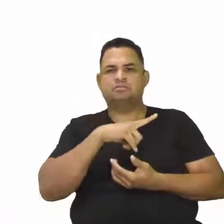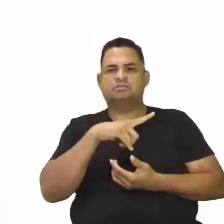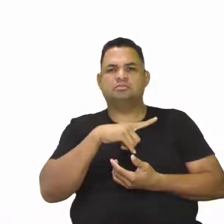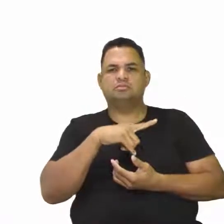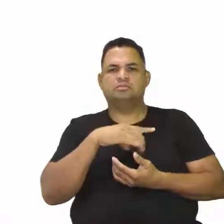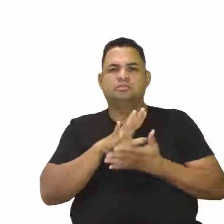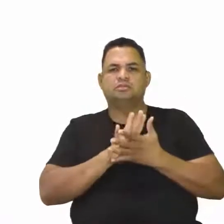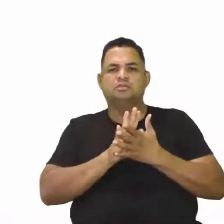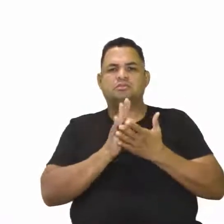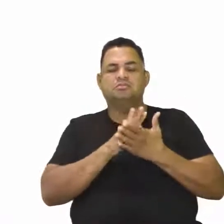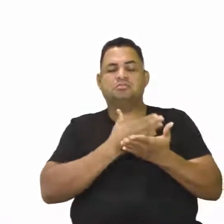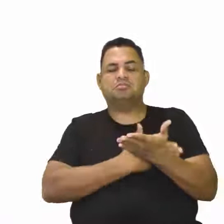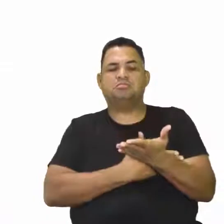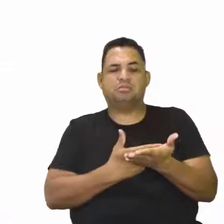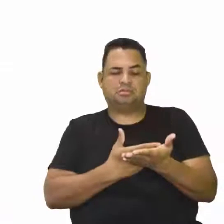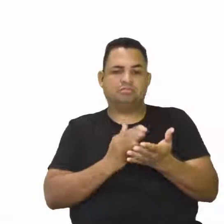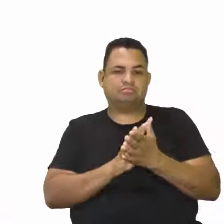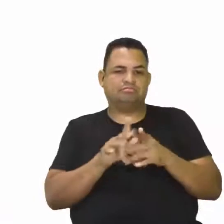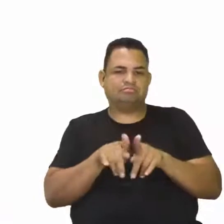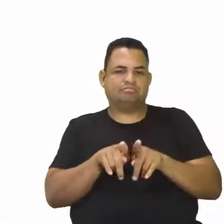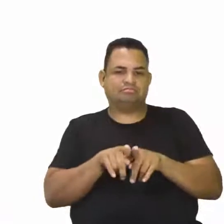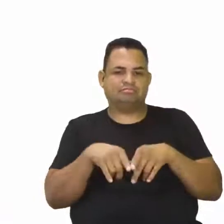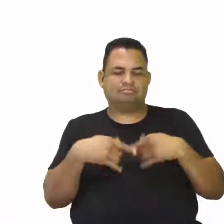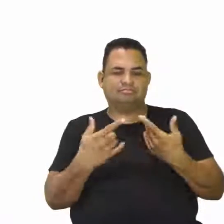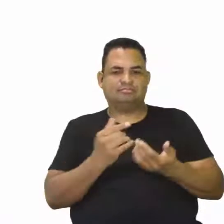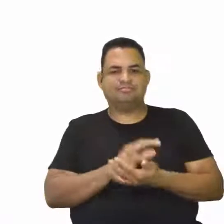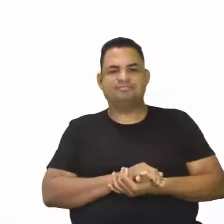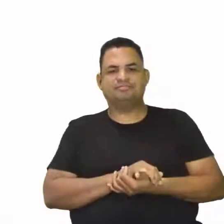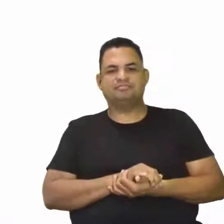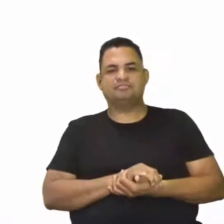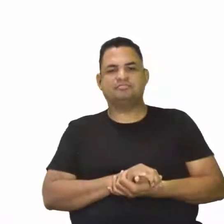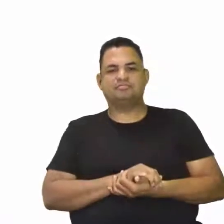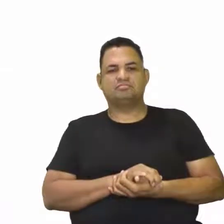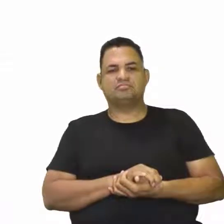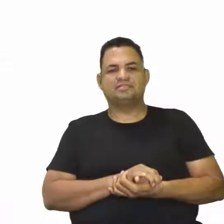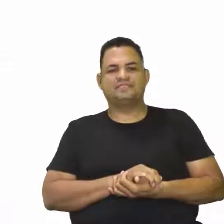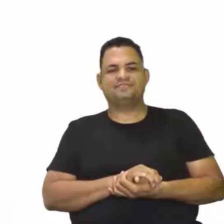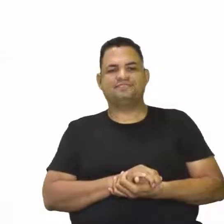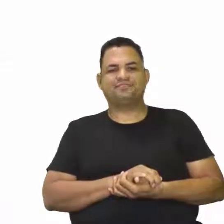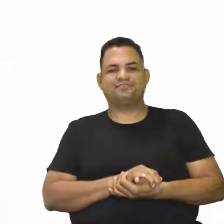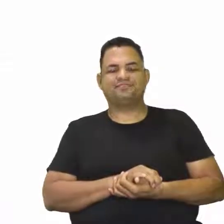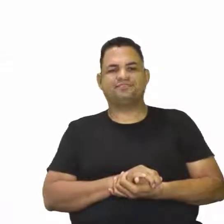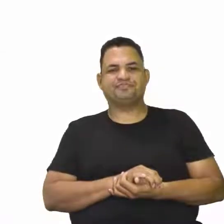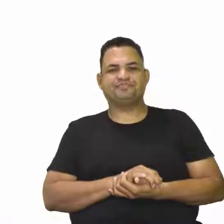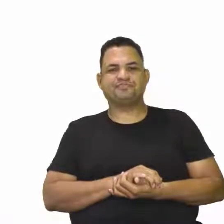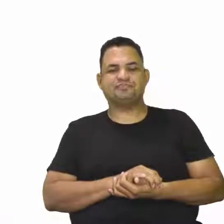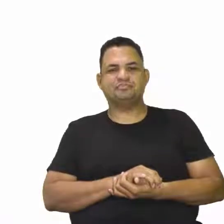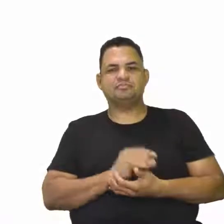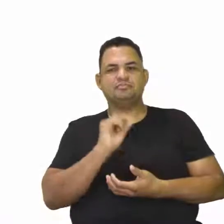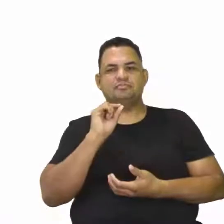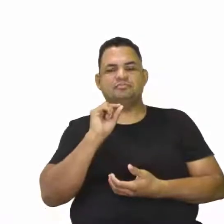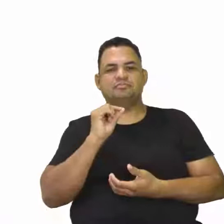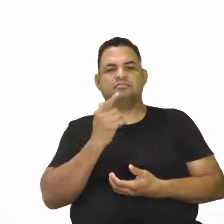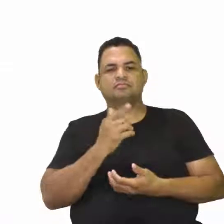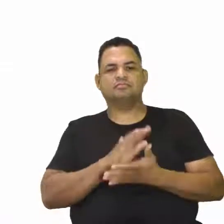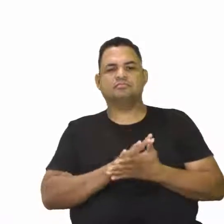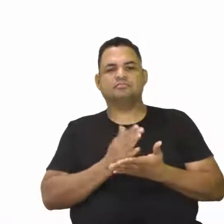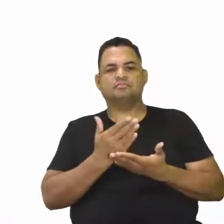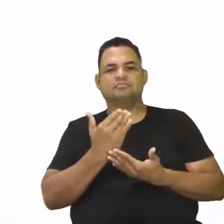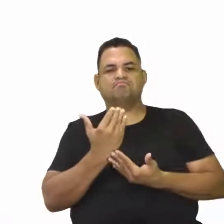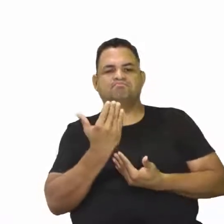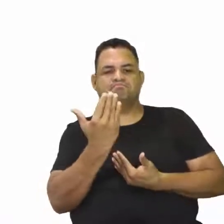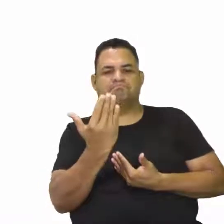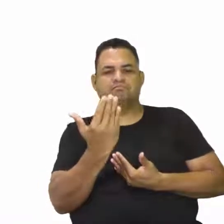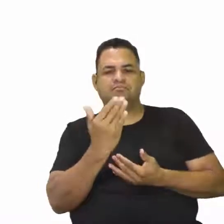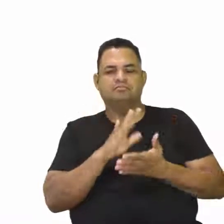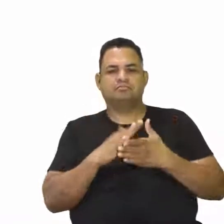porque o fundo é todo branco. É, também, né? Ele tem o fundo. É. Também. Também. Então, o que faz com que esse fundo faz